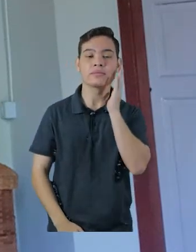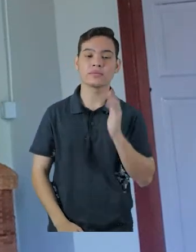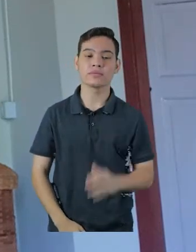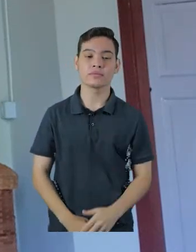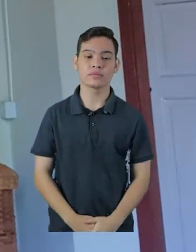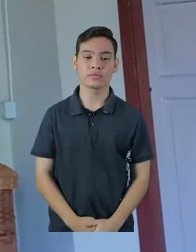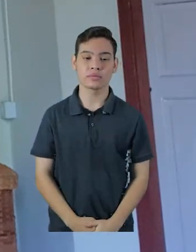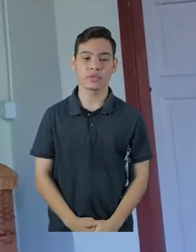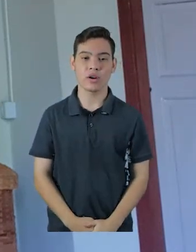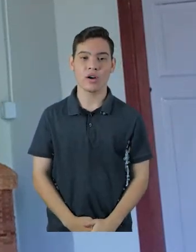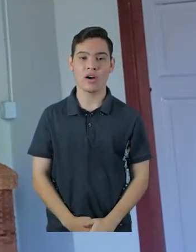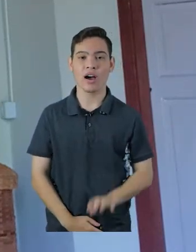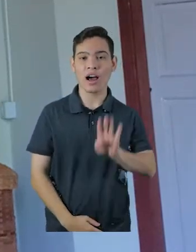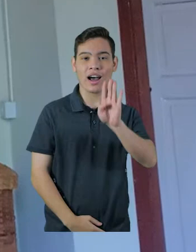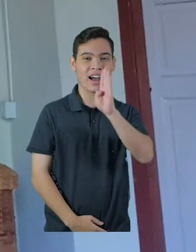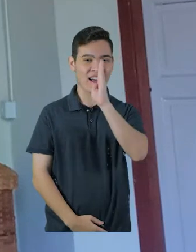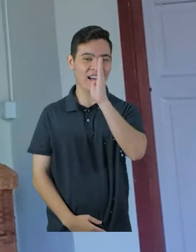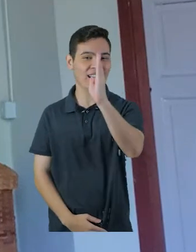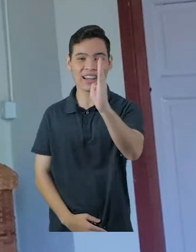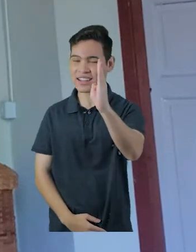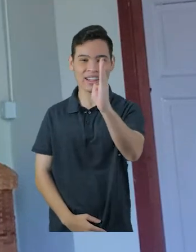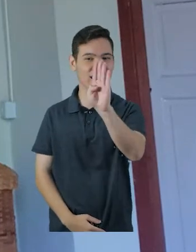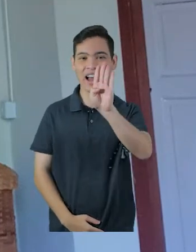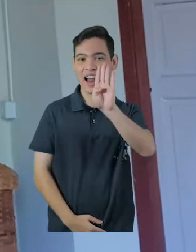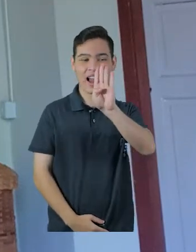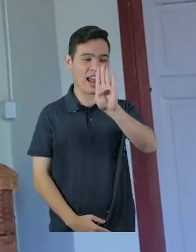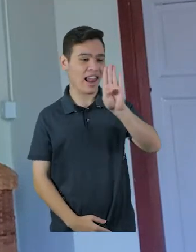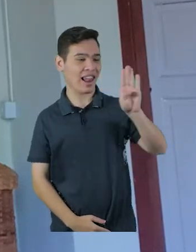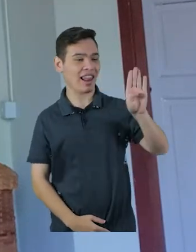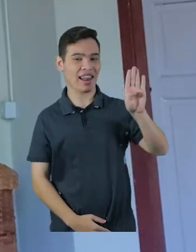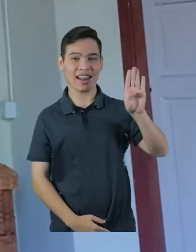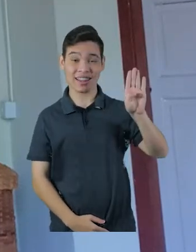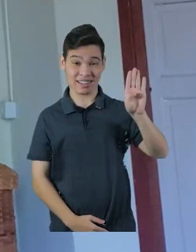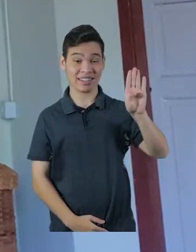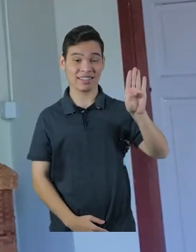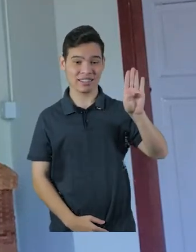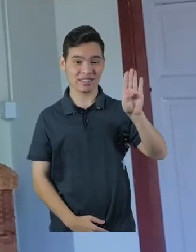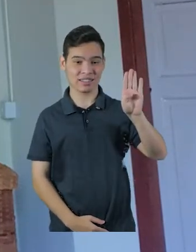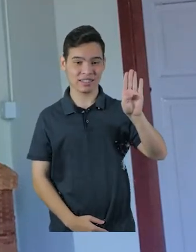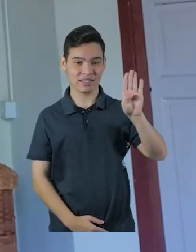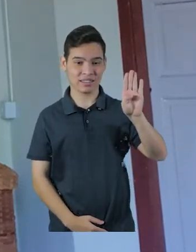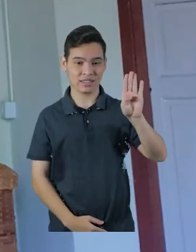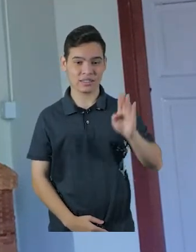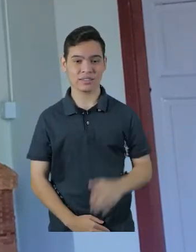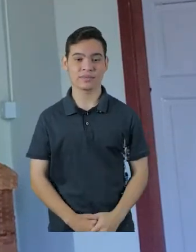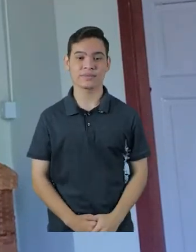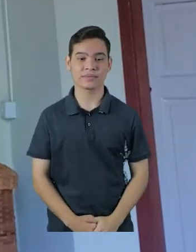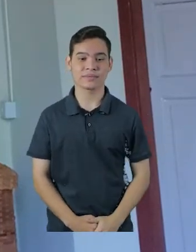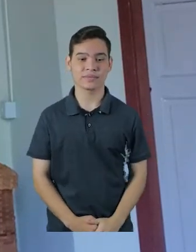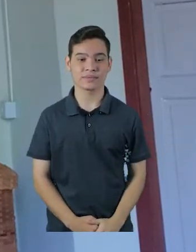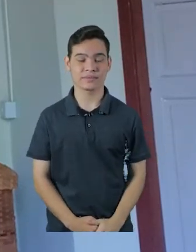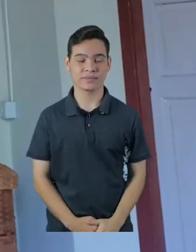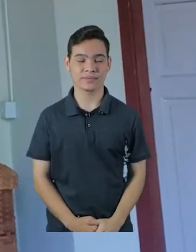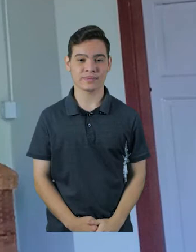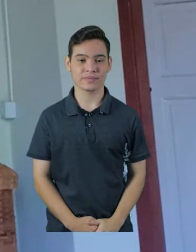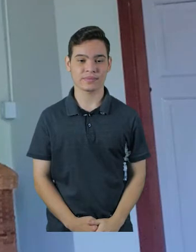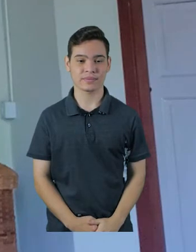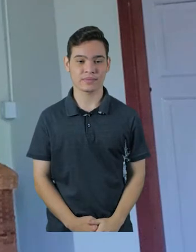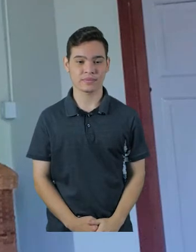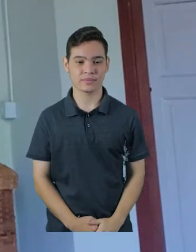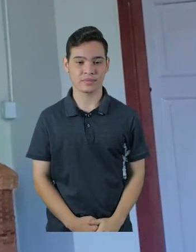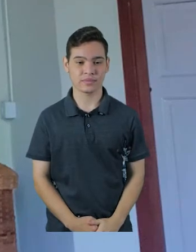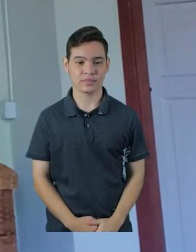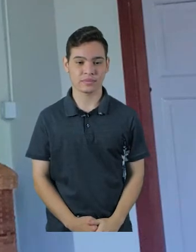cabeça procura bem longe fazer um arco para uma lateral. Quando